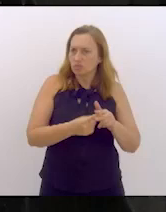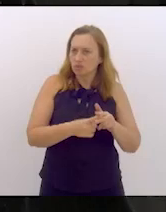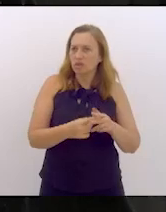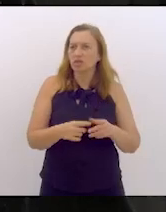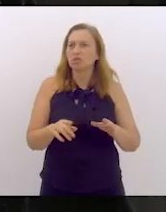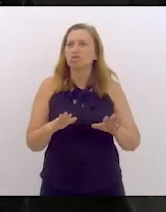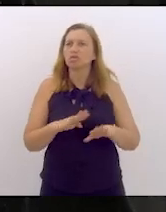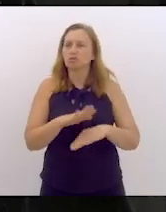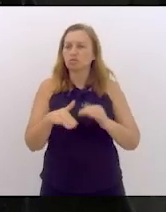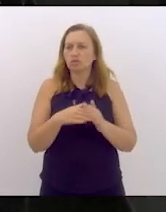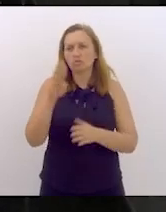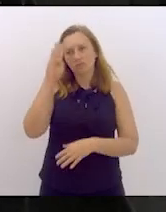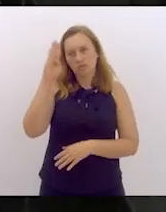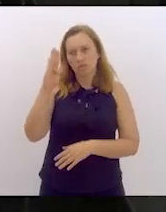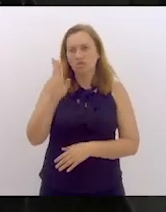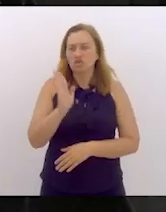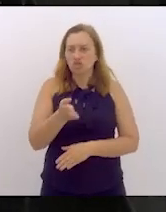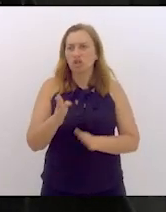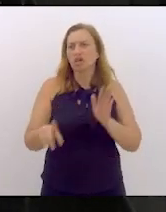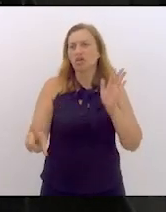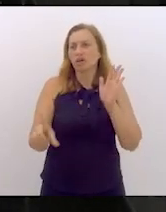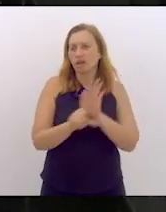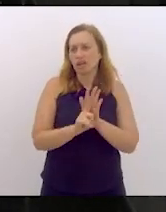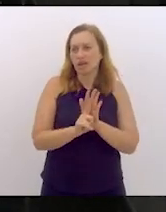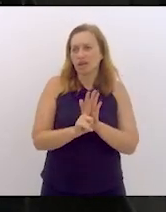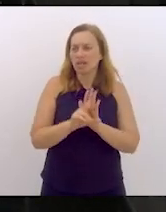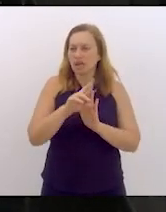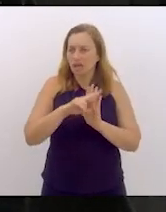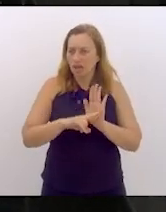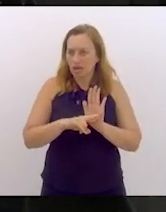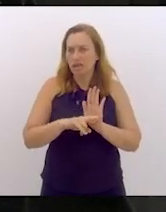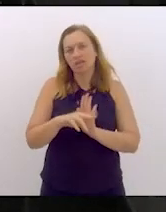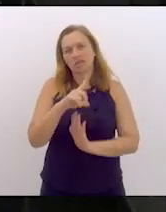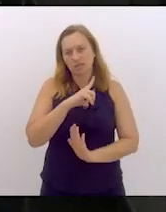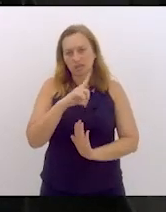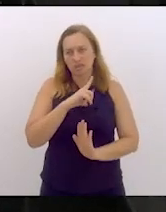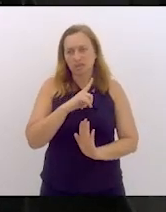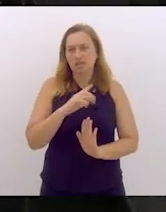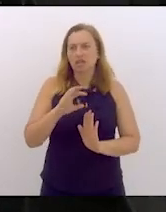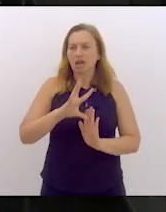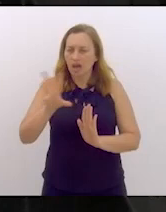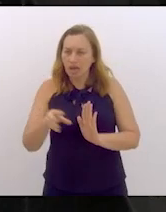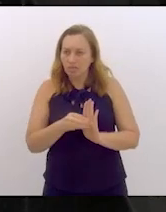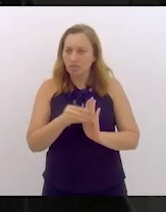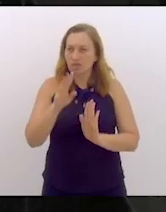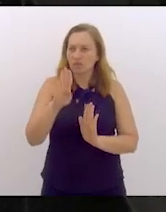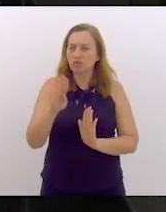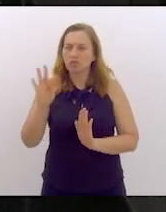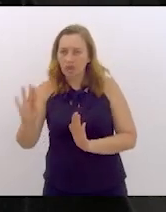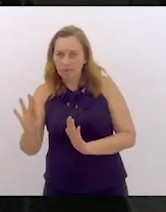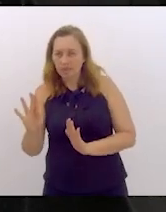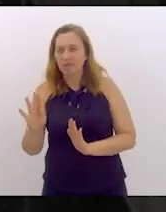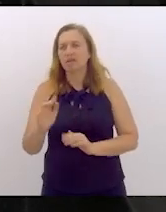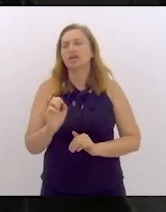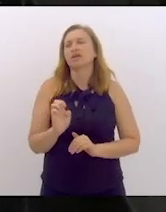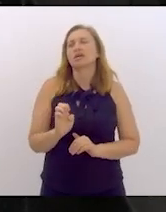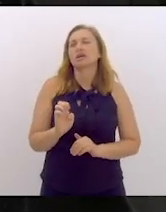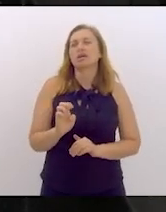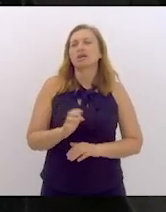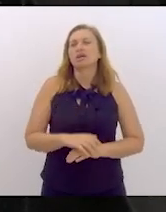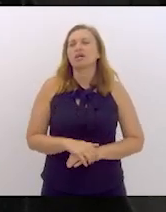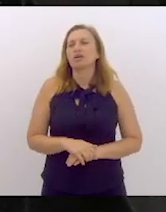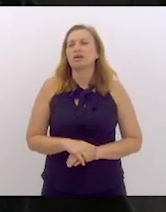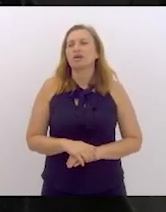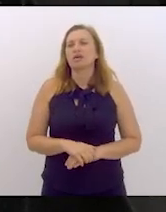sobretudo a principal Já que é uma lei que disciplina é a emenda do fundeb Ali hidroxipireno fundeb é